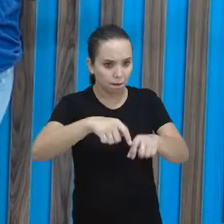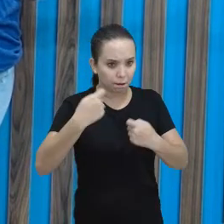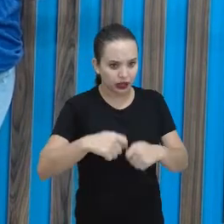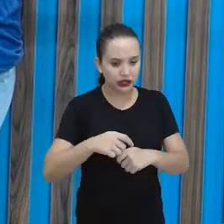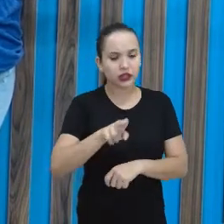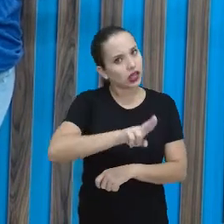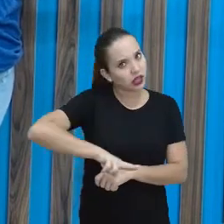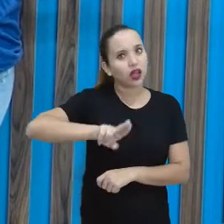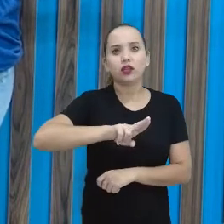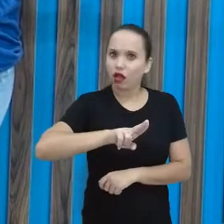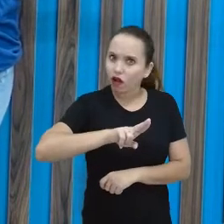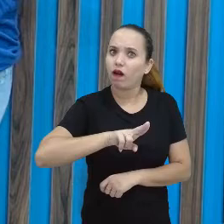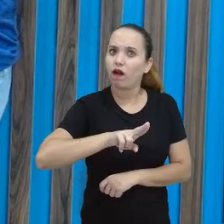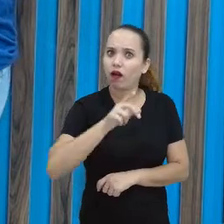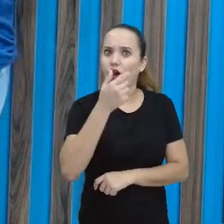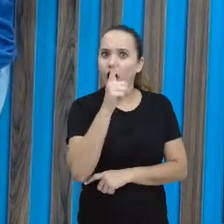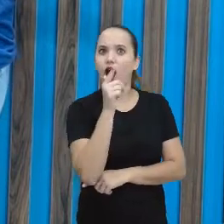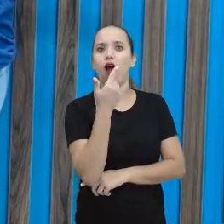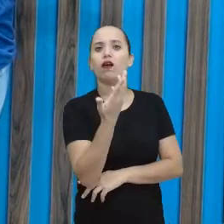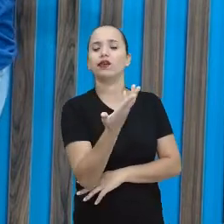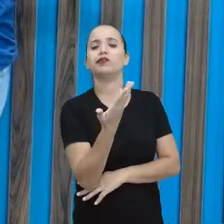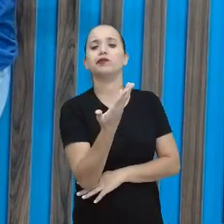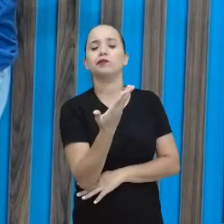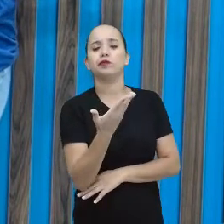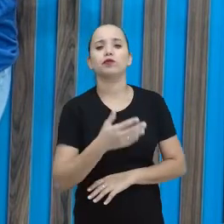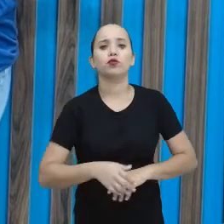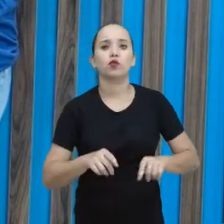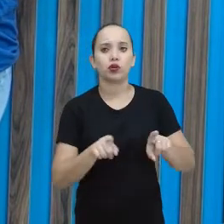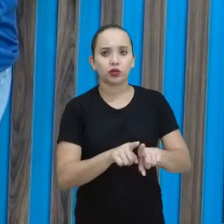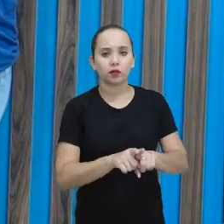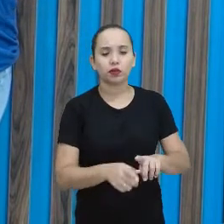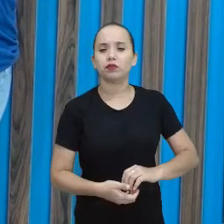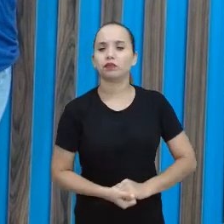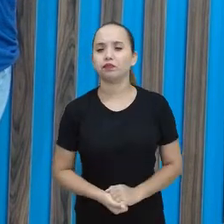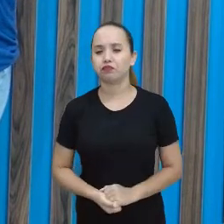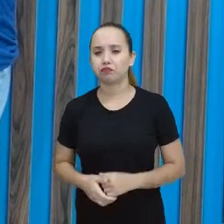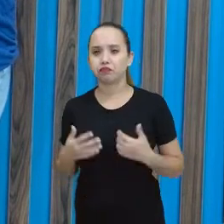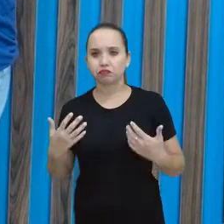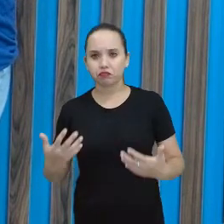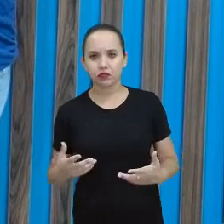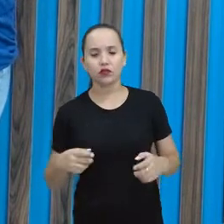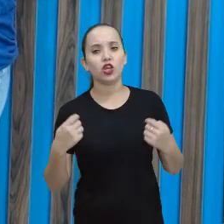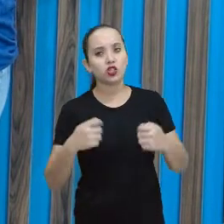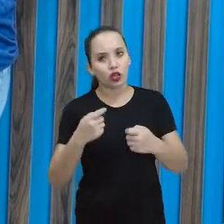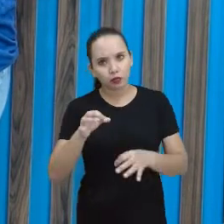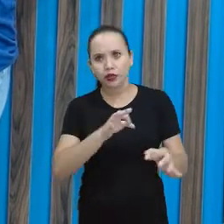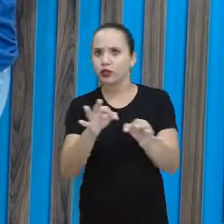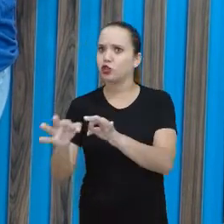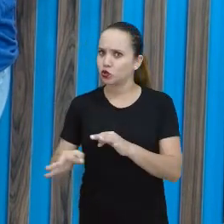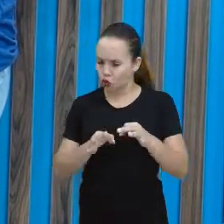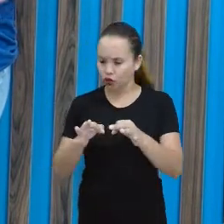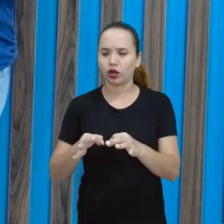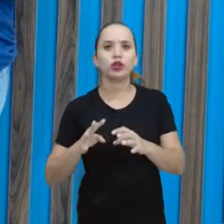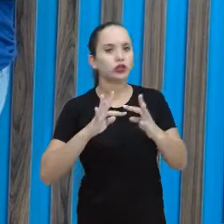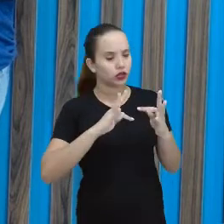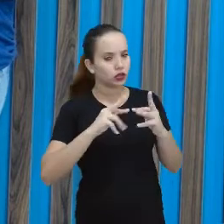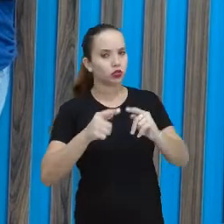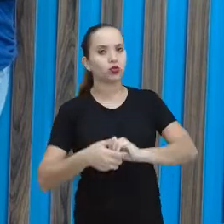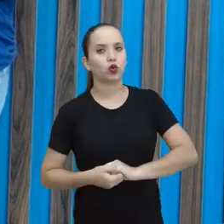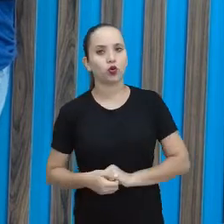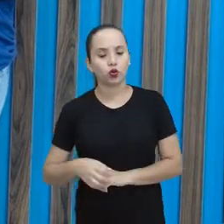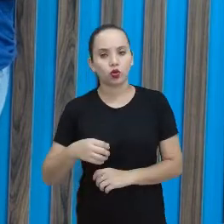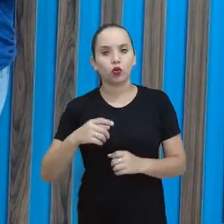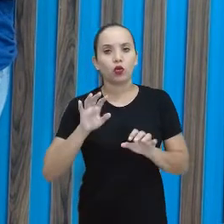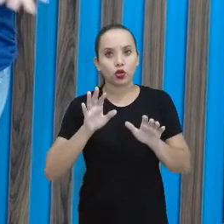utiliza muita água, né? A pecuária também, então tem que se organizar isso. A questão das ODS